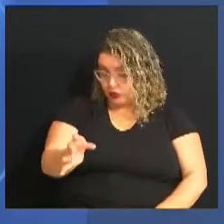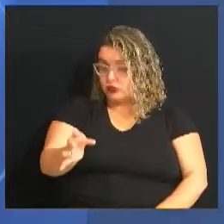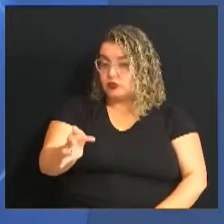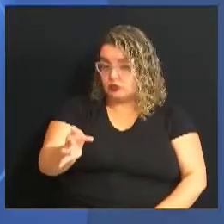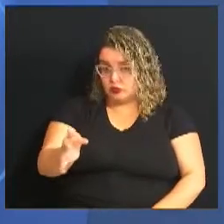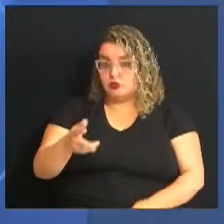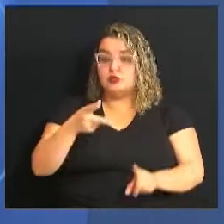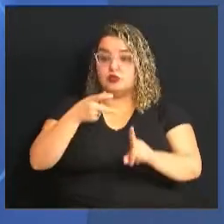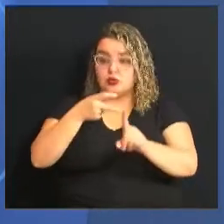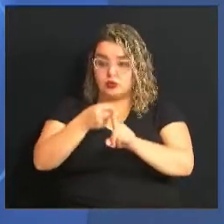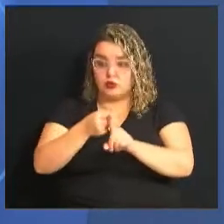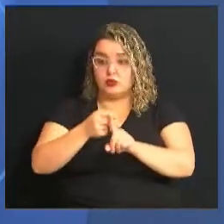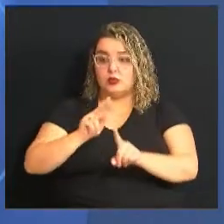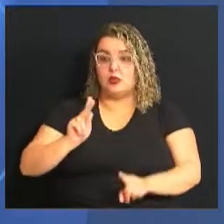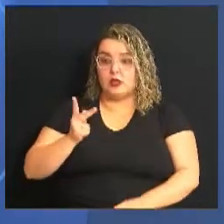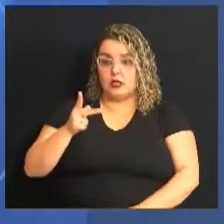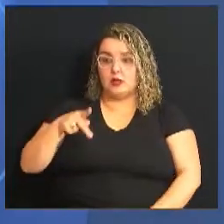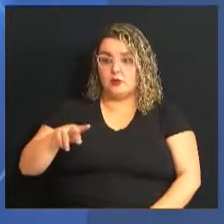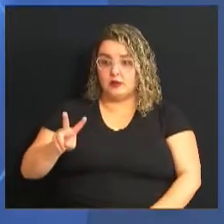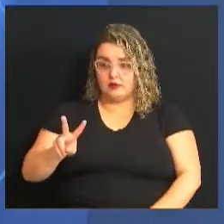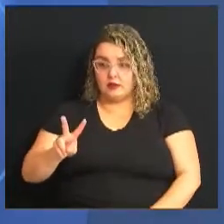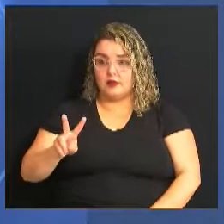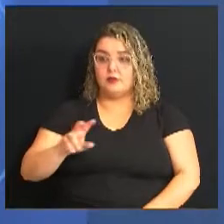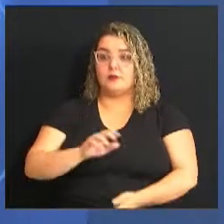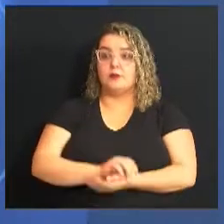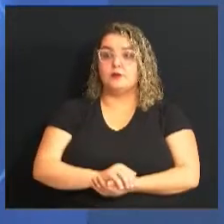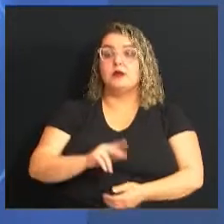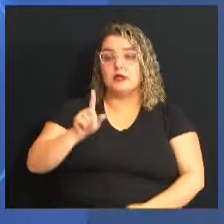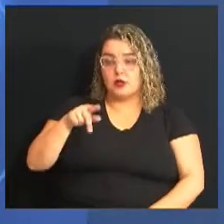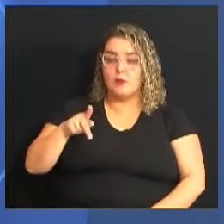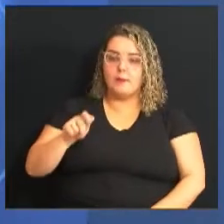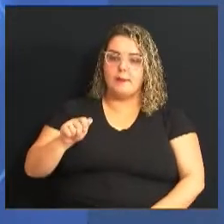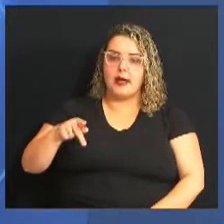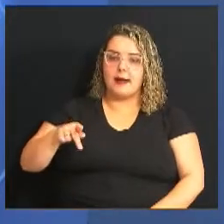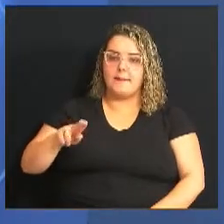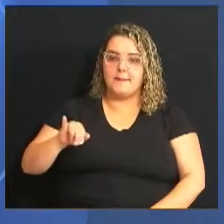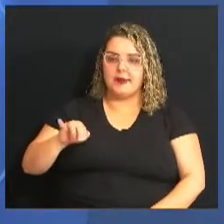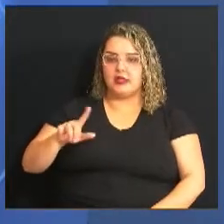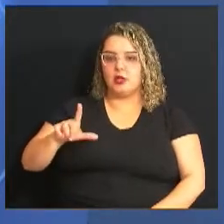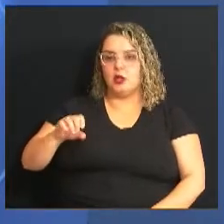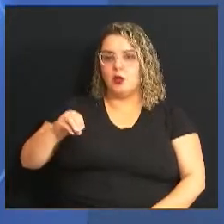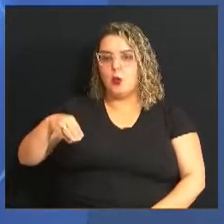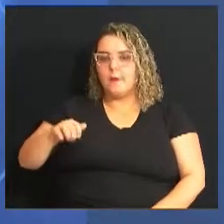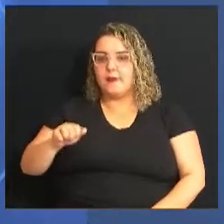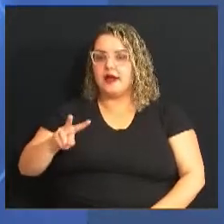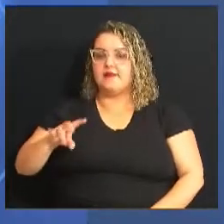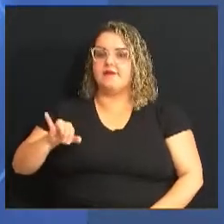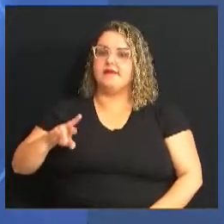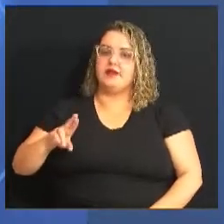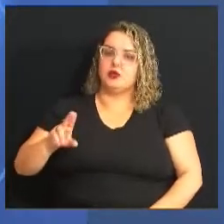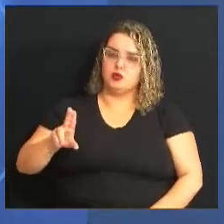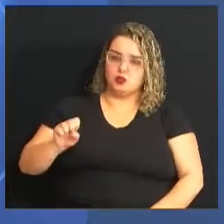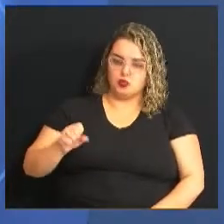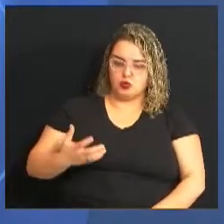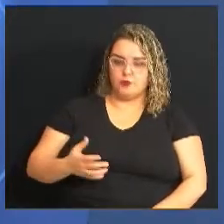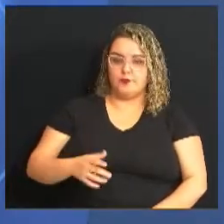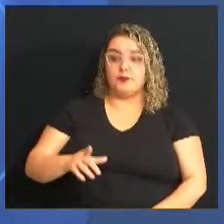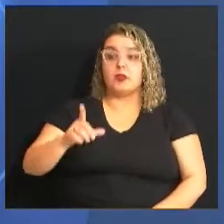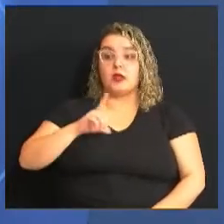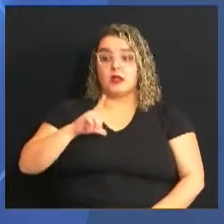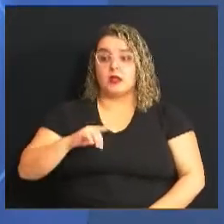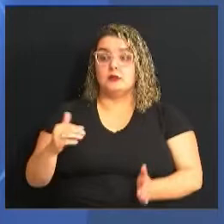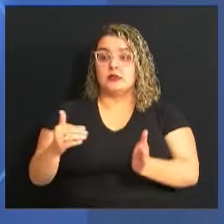vacina do HPV, que é o papilomavírus, né? E a gente lembra também que nós temos ainda até esta